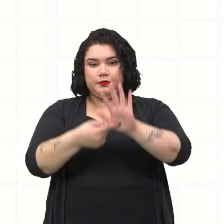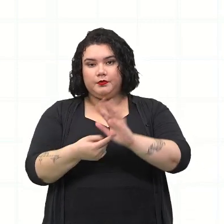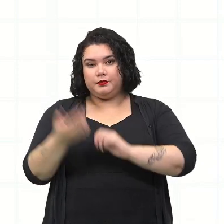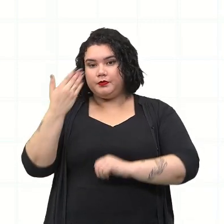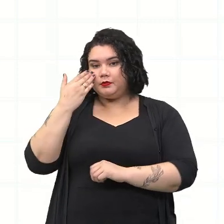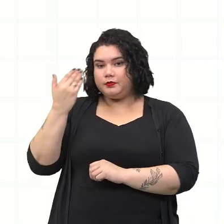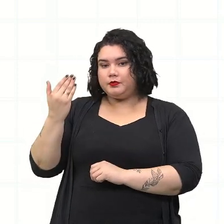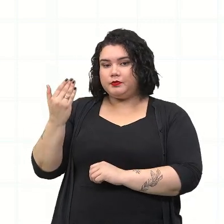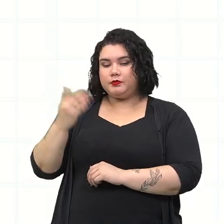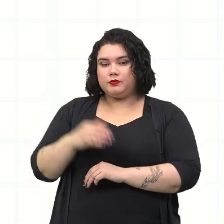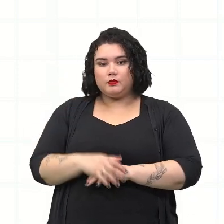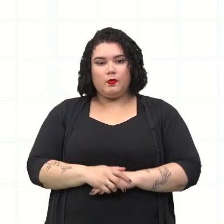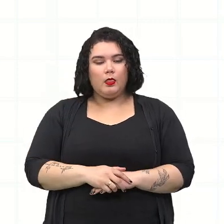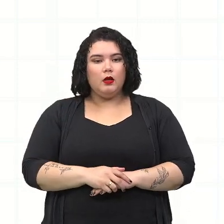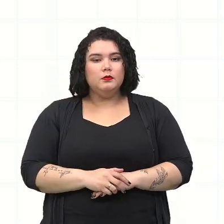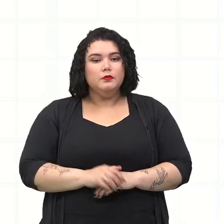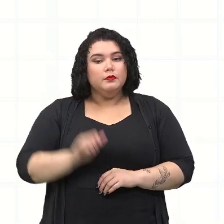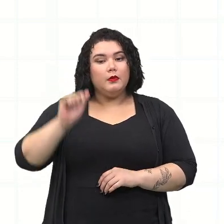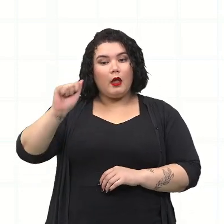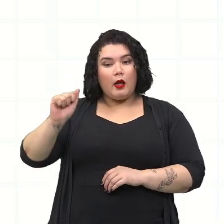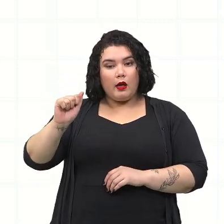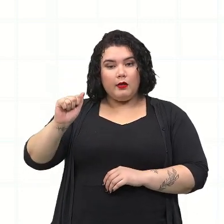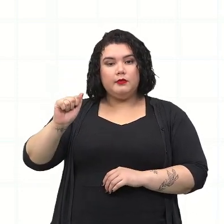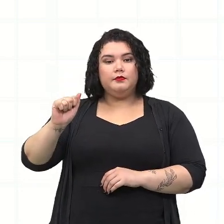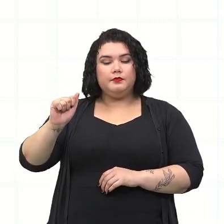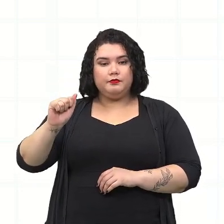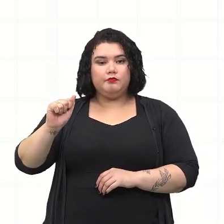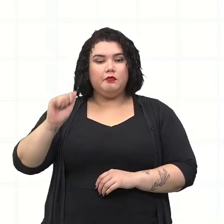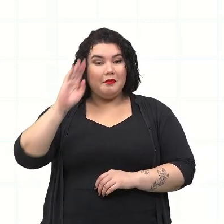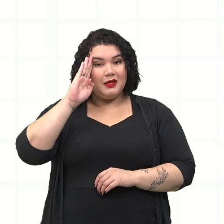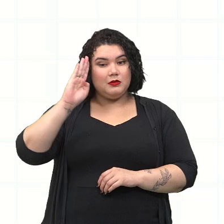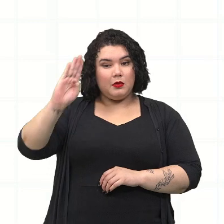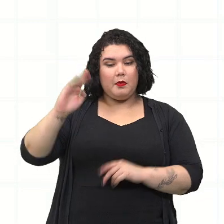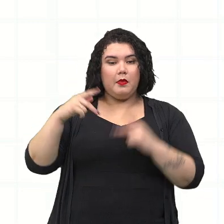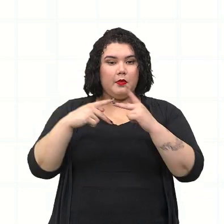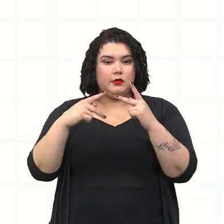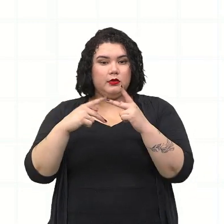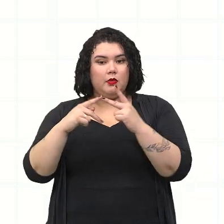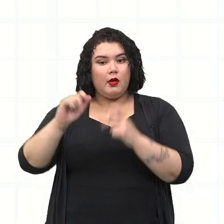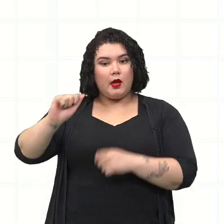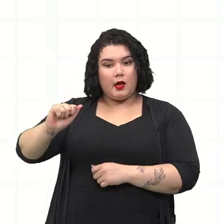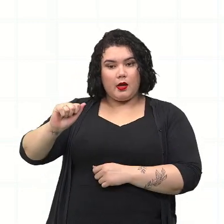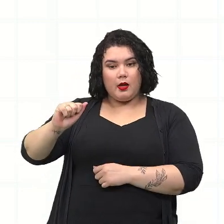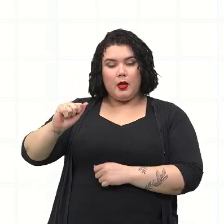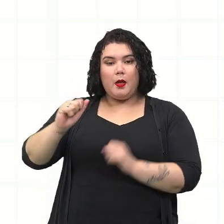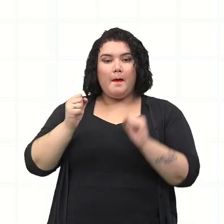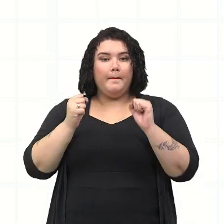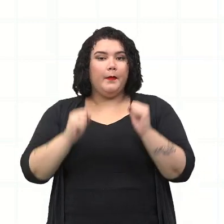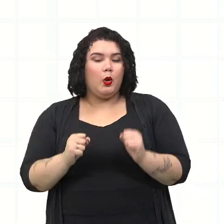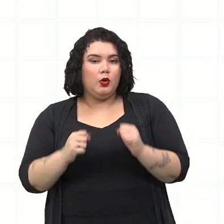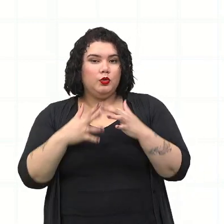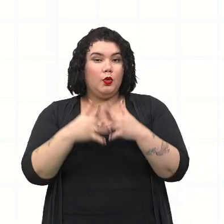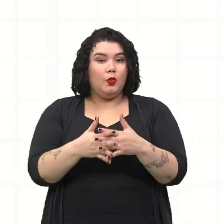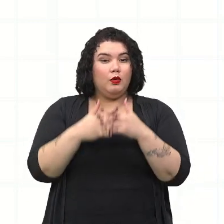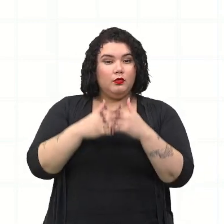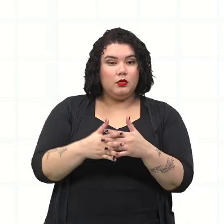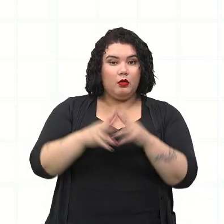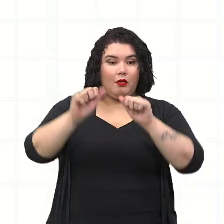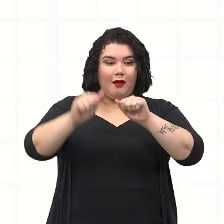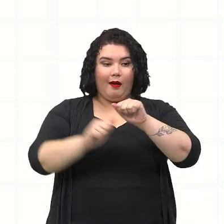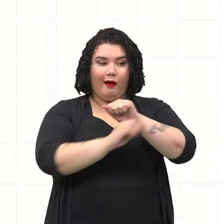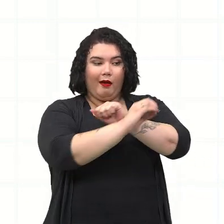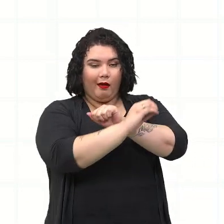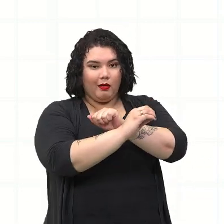essenciais, principalmente a. Muito cuidado, porque a preposição a pode ser confundida com o